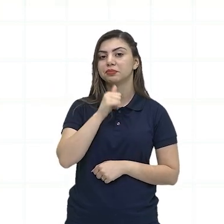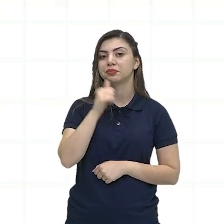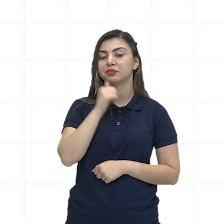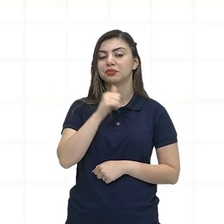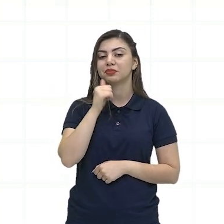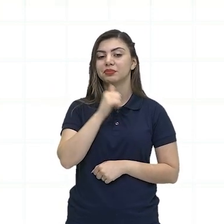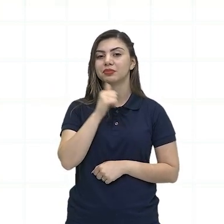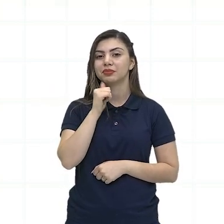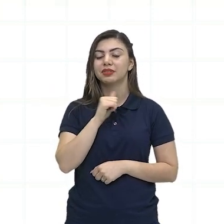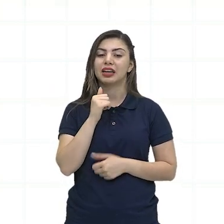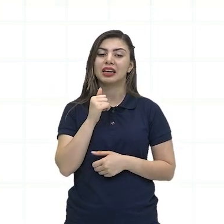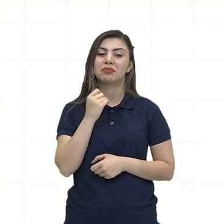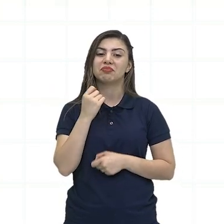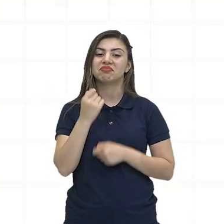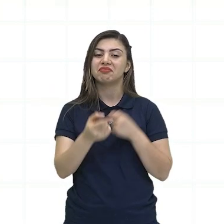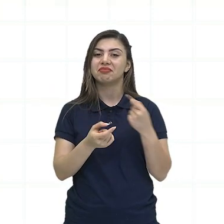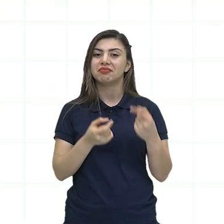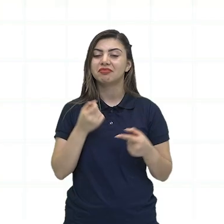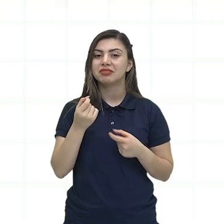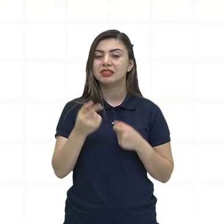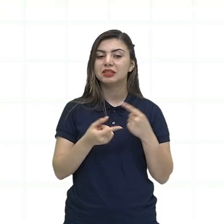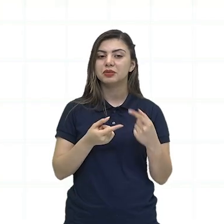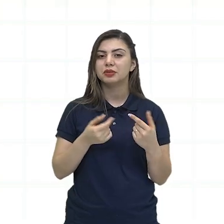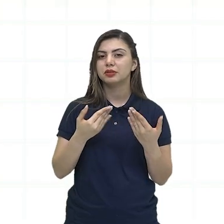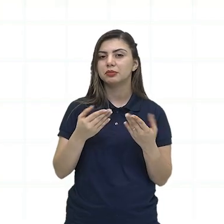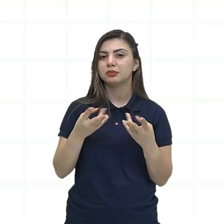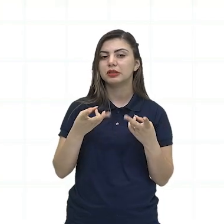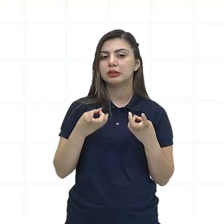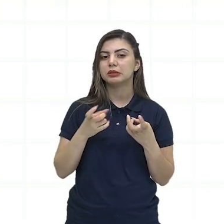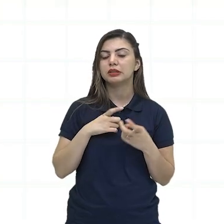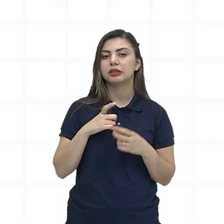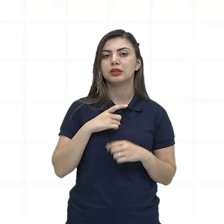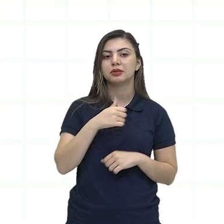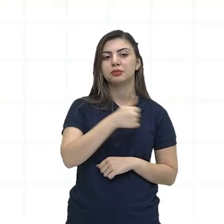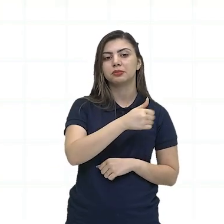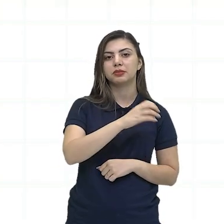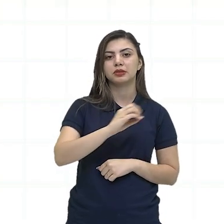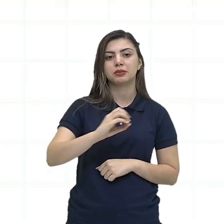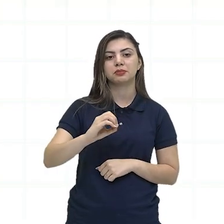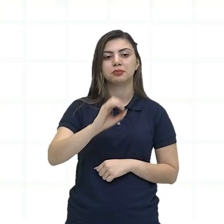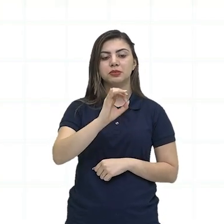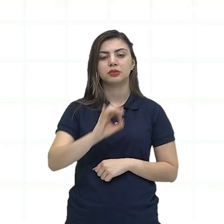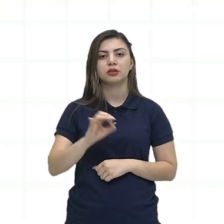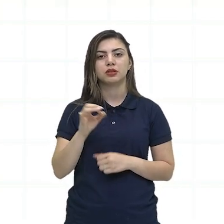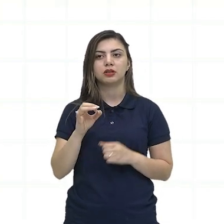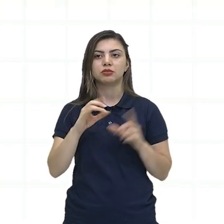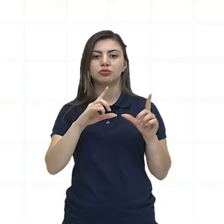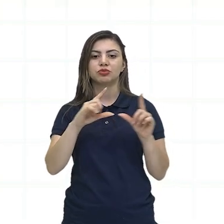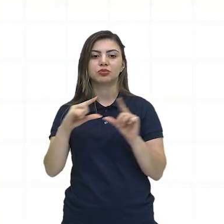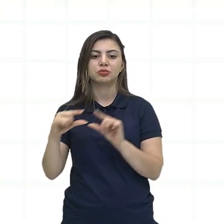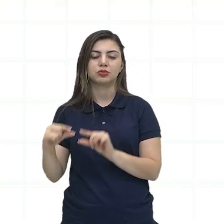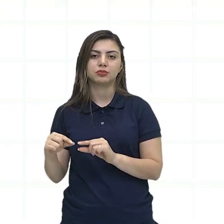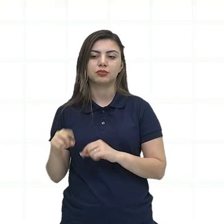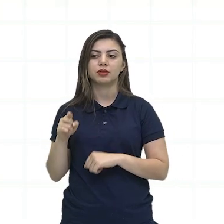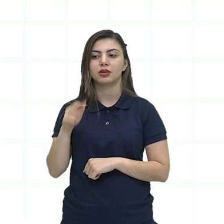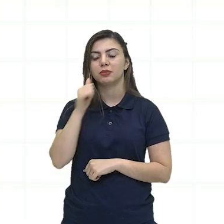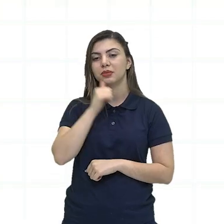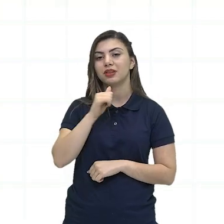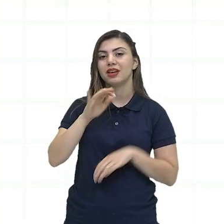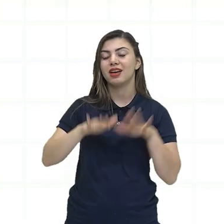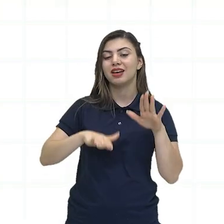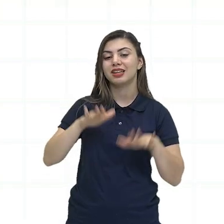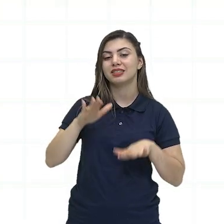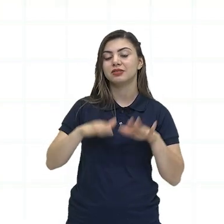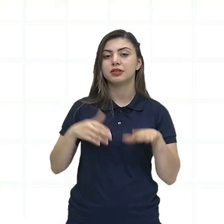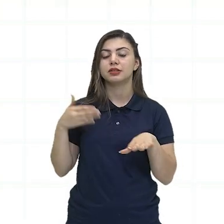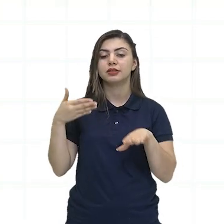né? Então, vai baixando aí a porcentagem, a frequência com que algo acontece, né? Ela, às vezes, vai